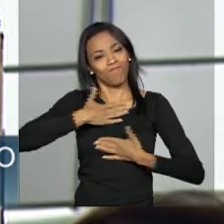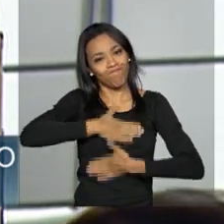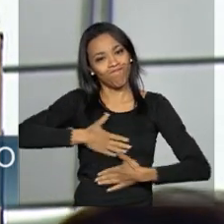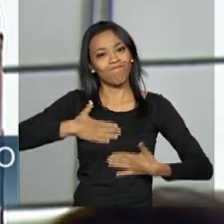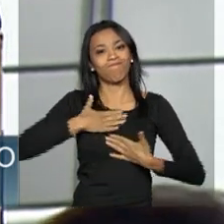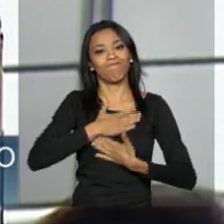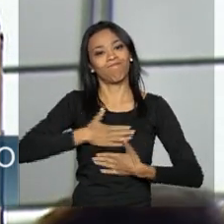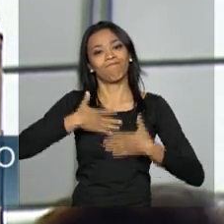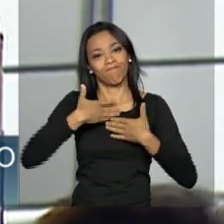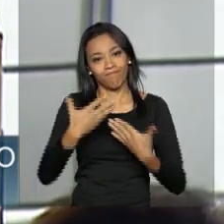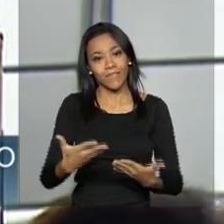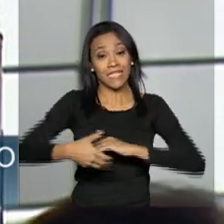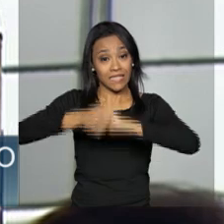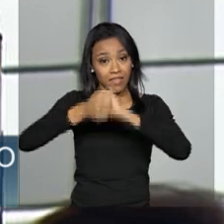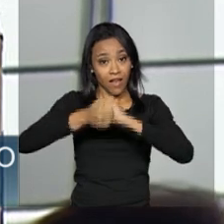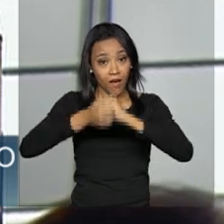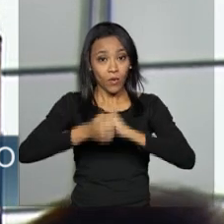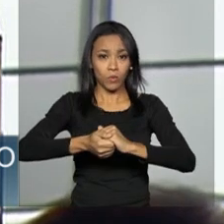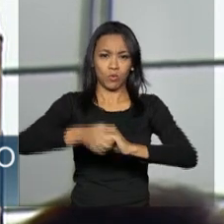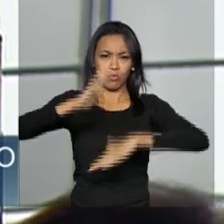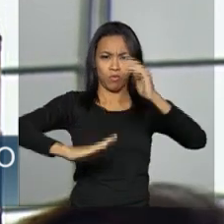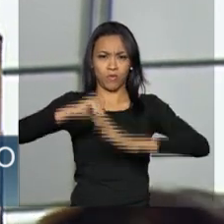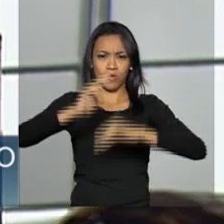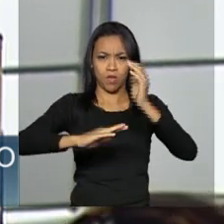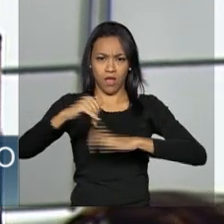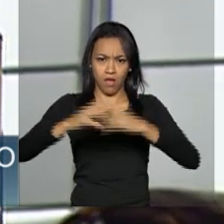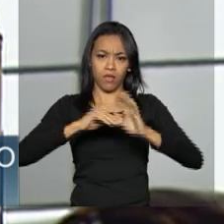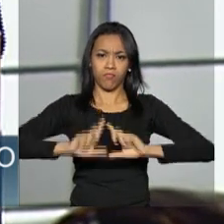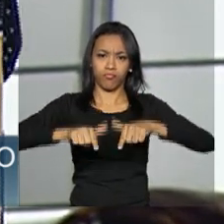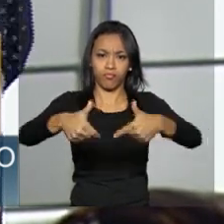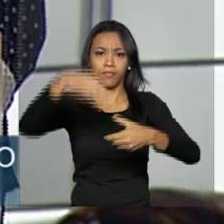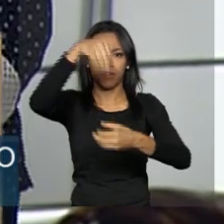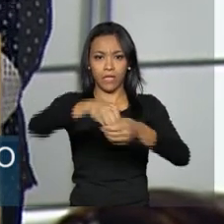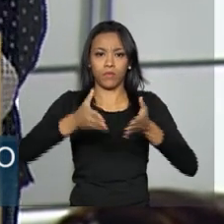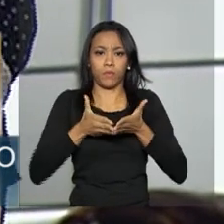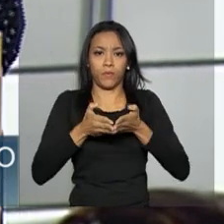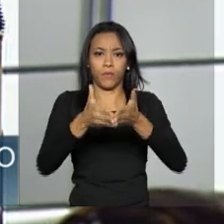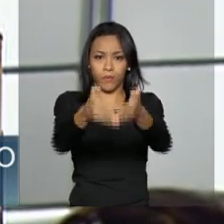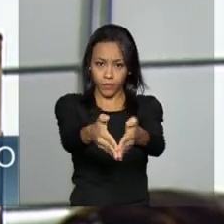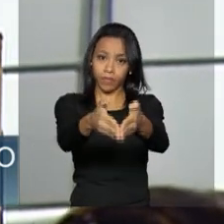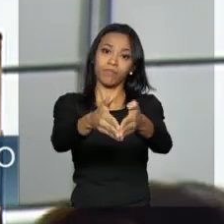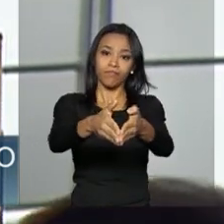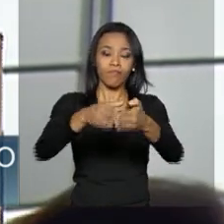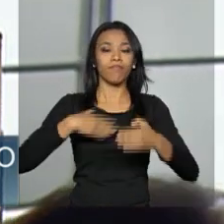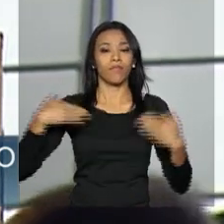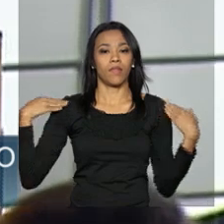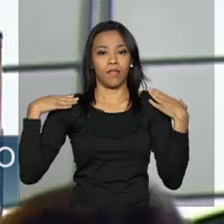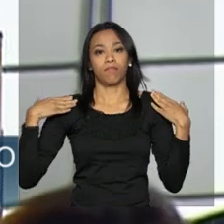eu saúdo a incorporação do navio multipropósito Bahia à frota da Marinha do